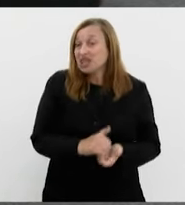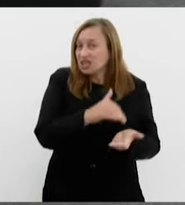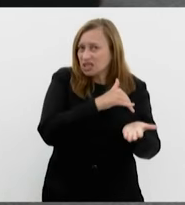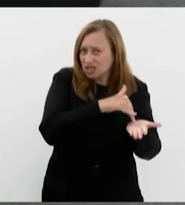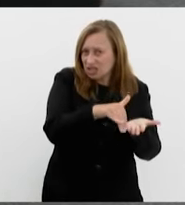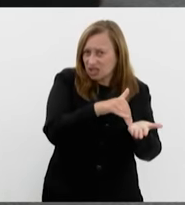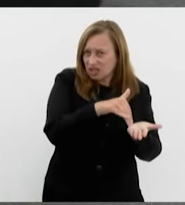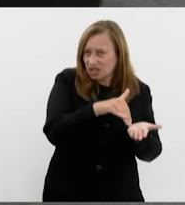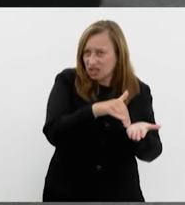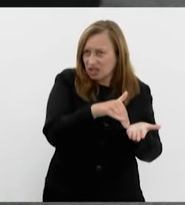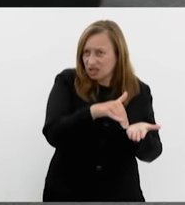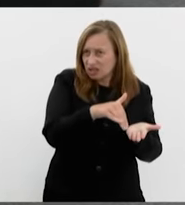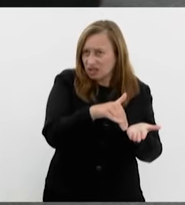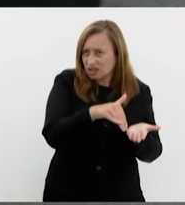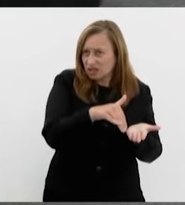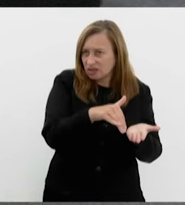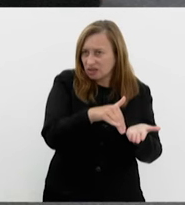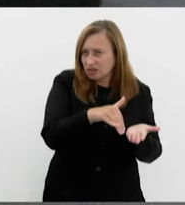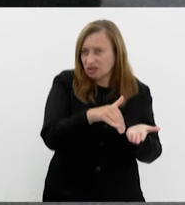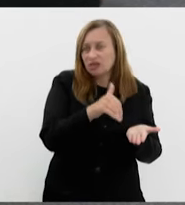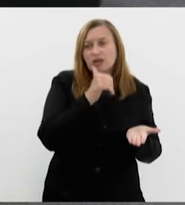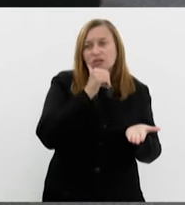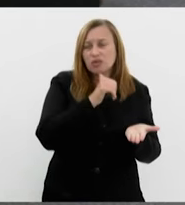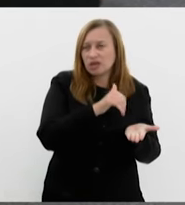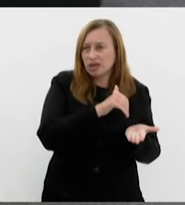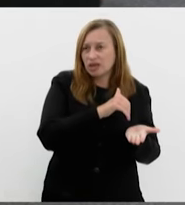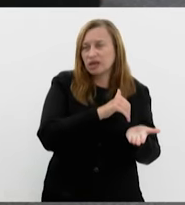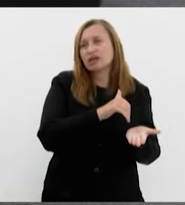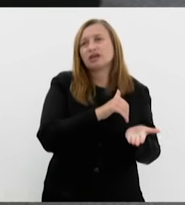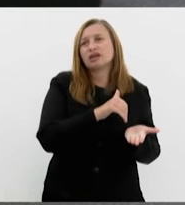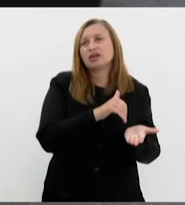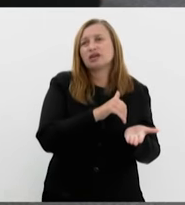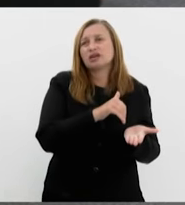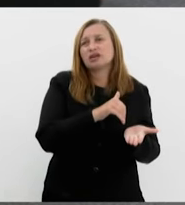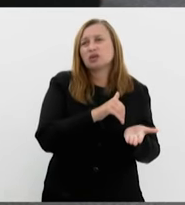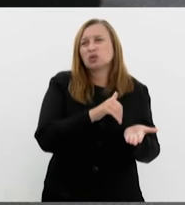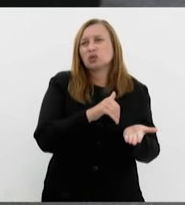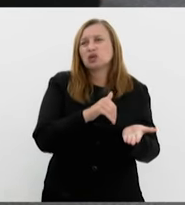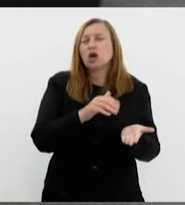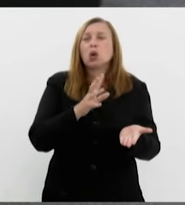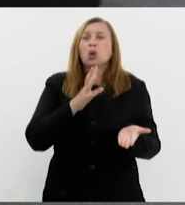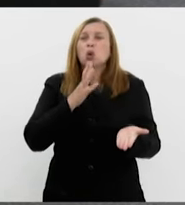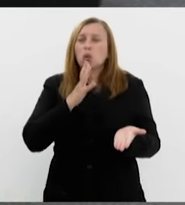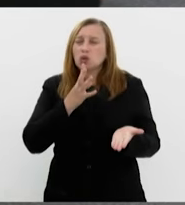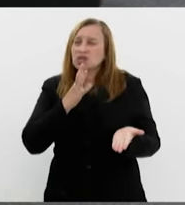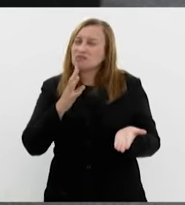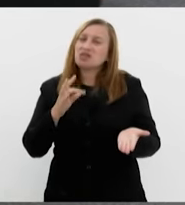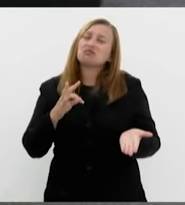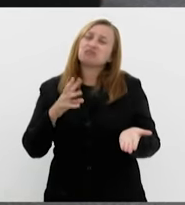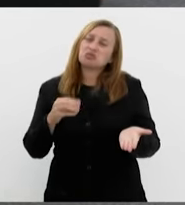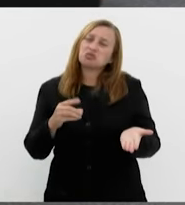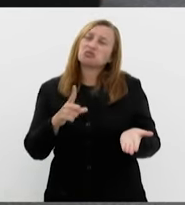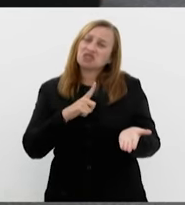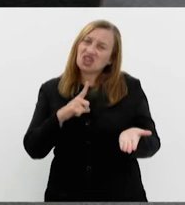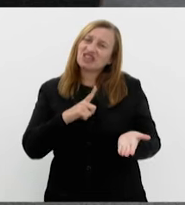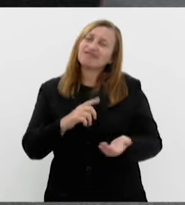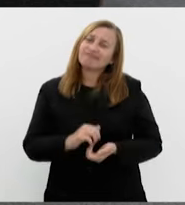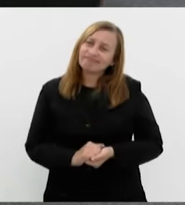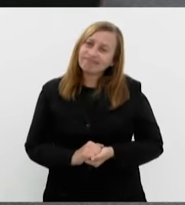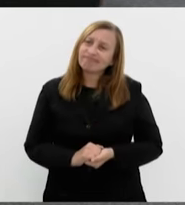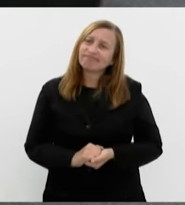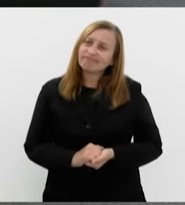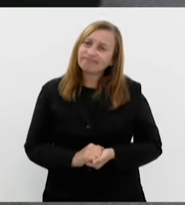secretária, ela detém todo o conhecimento sobre isso. Ela sabe de tudo isso que está